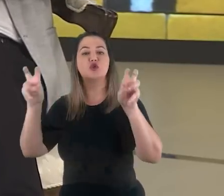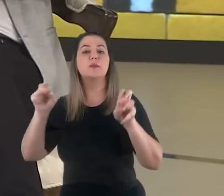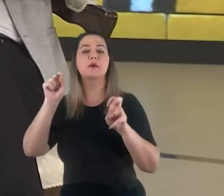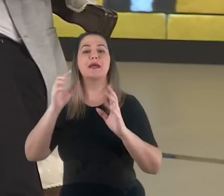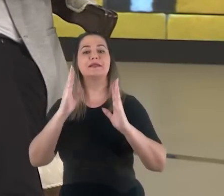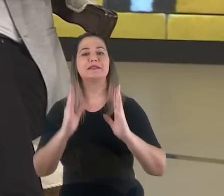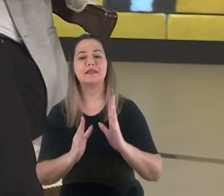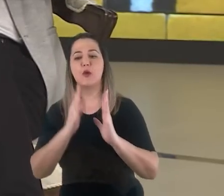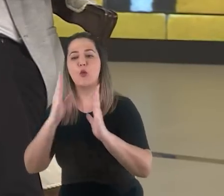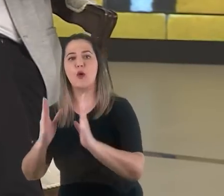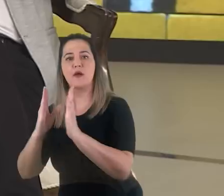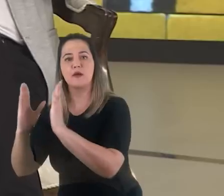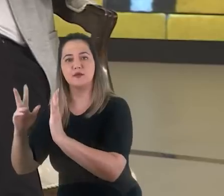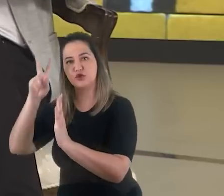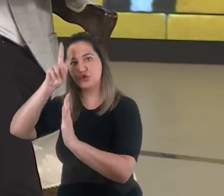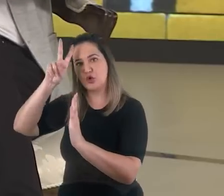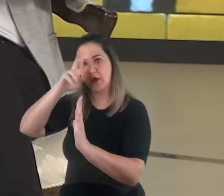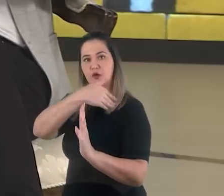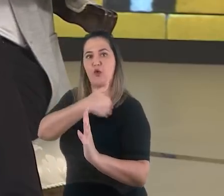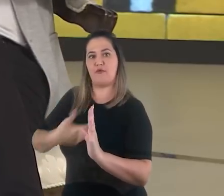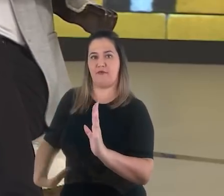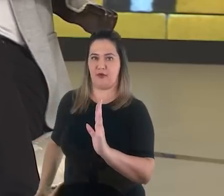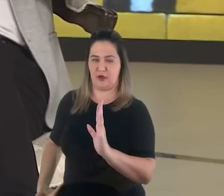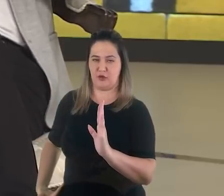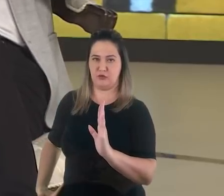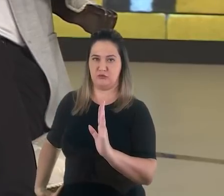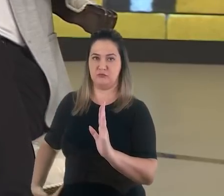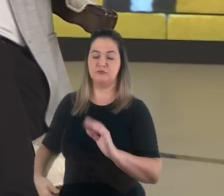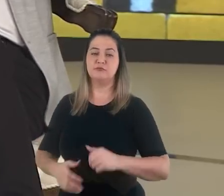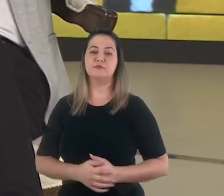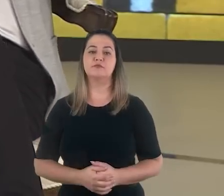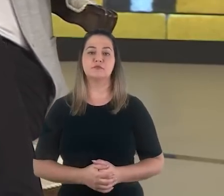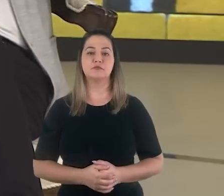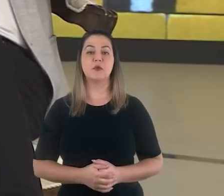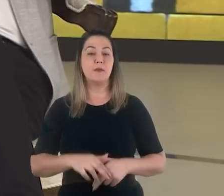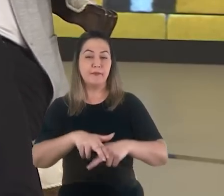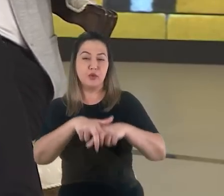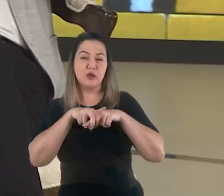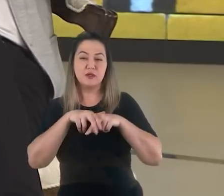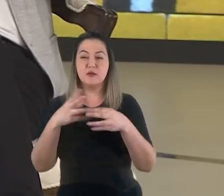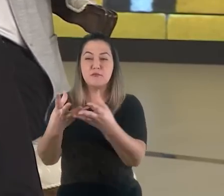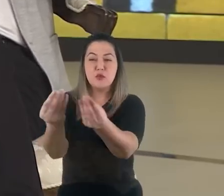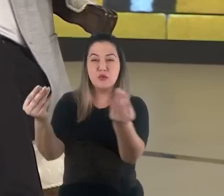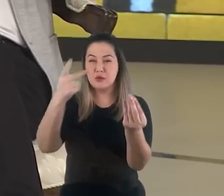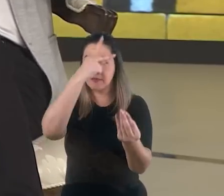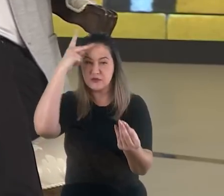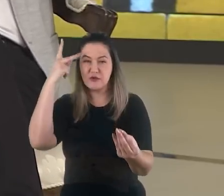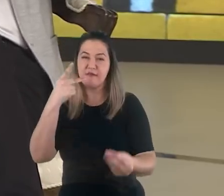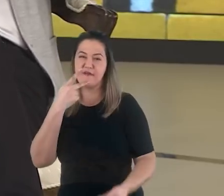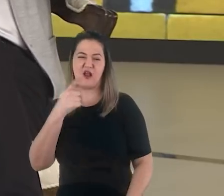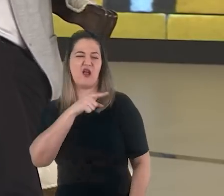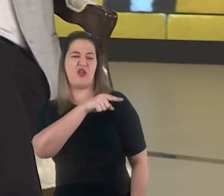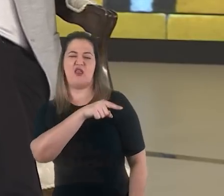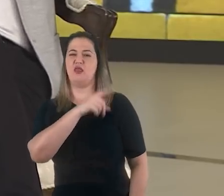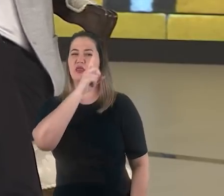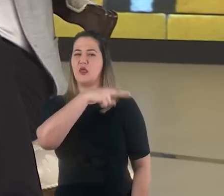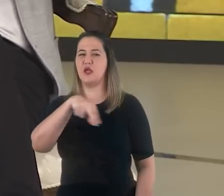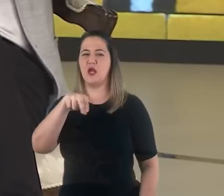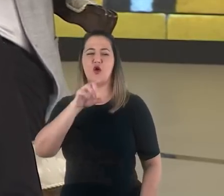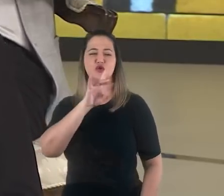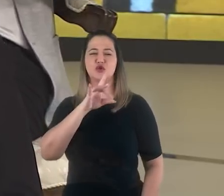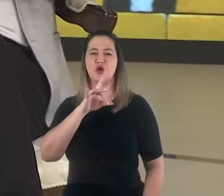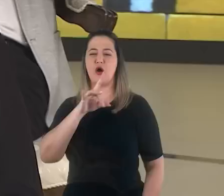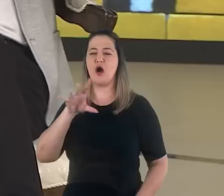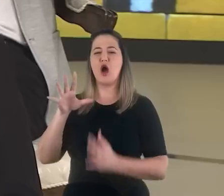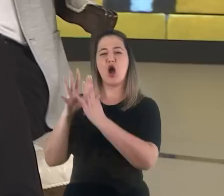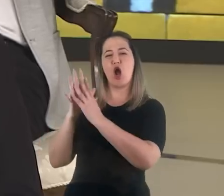impérios mundiais. E já que isso existe, o argumento dos críticos da Bíblia, ou dos céticos, é que isto seria uma